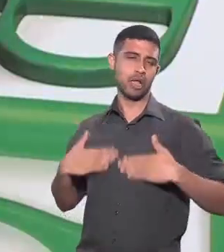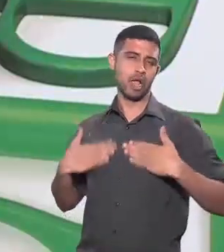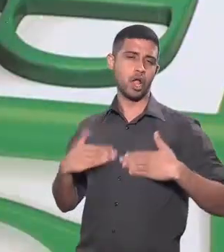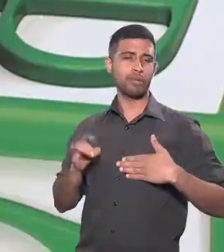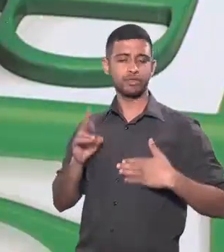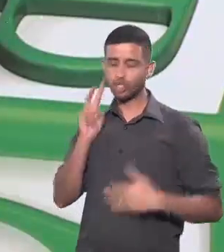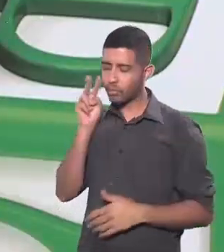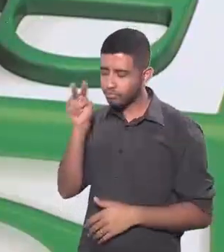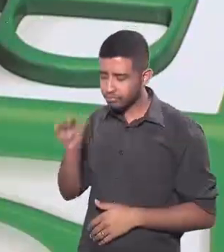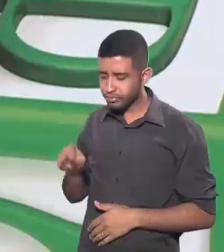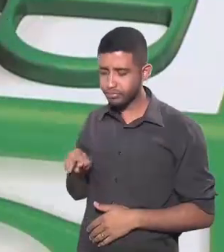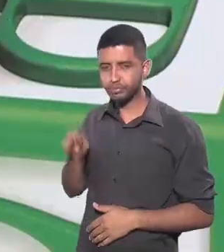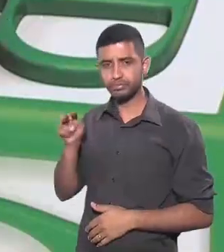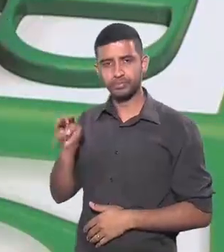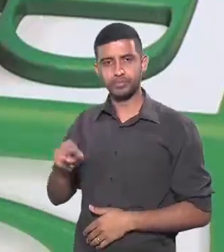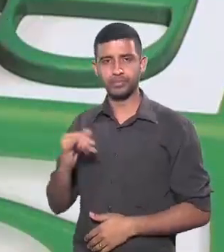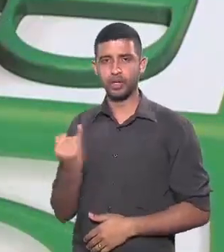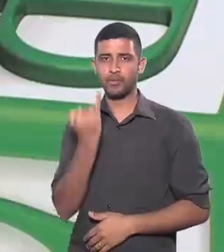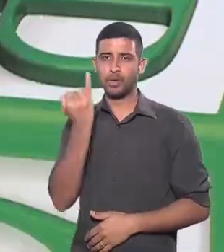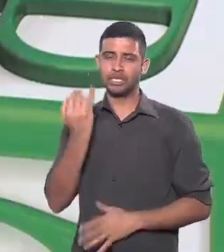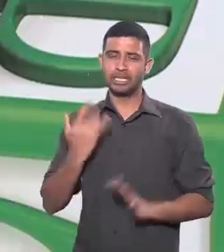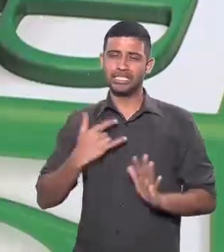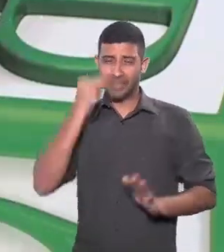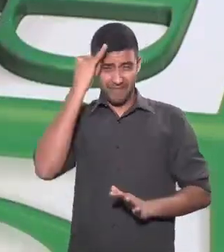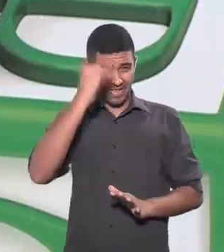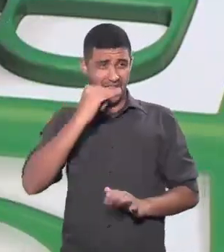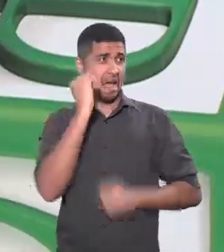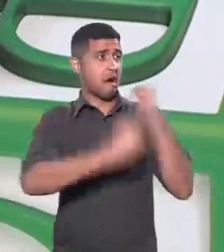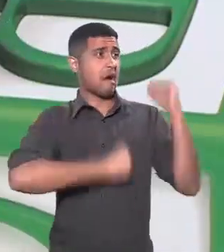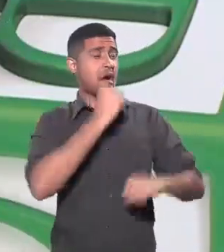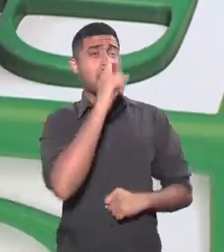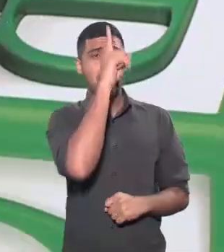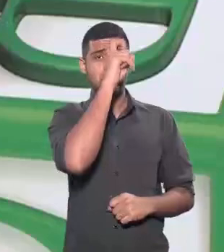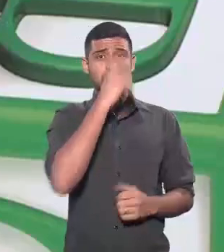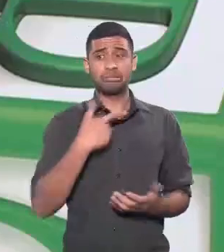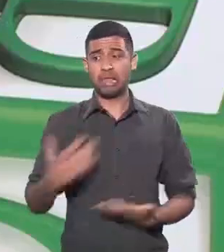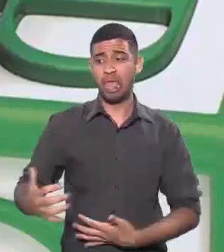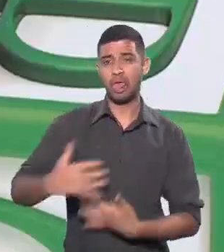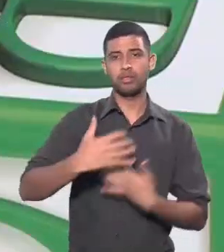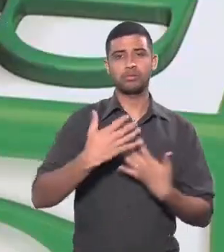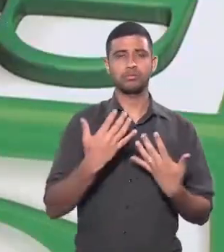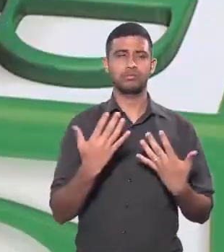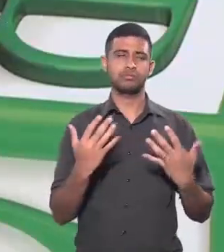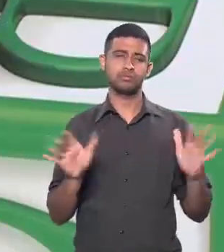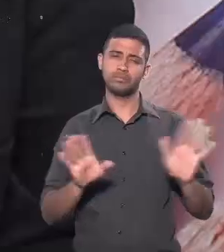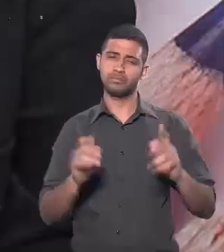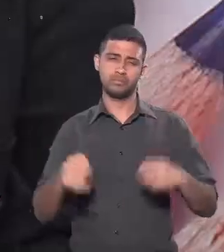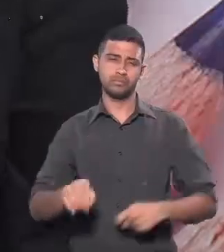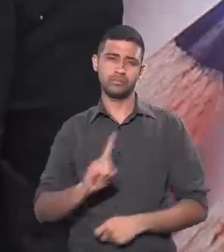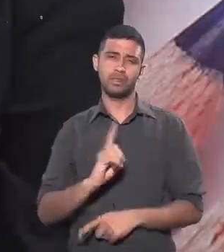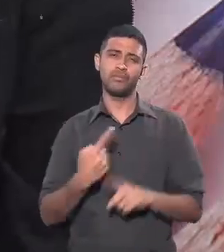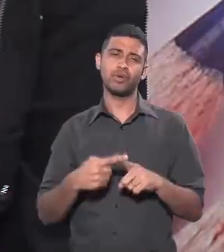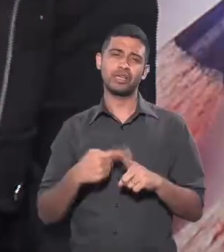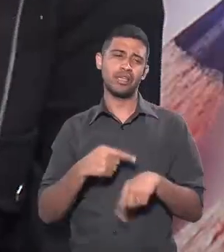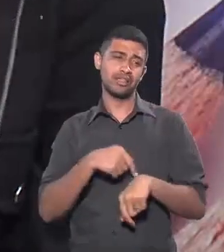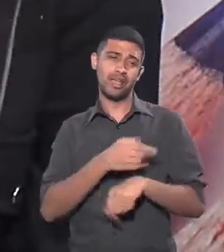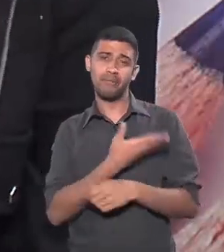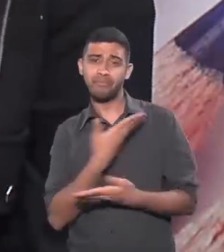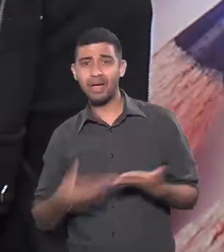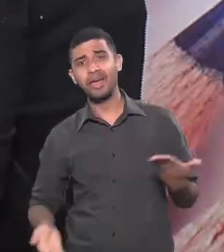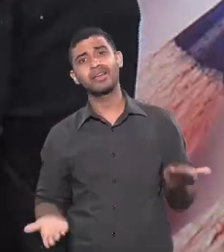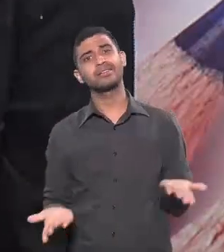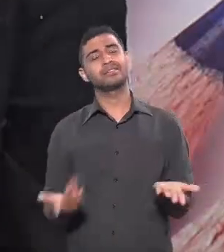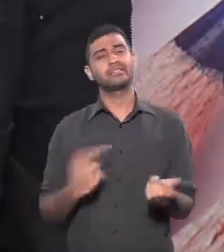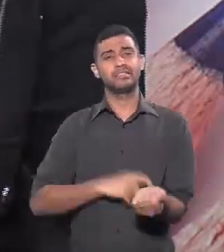observa. É muito importante a gente não sair direto correndo para uma emergência. Porque a gente também, primeiro, a gente gasta